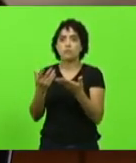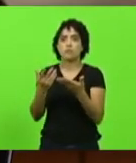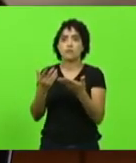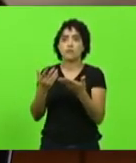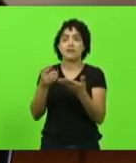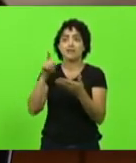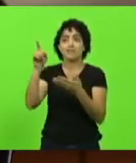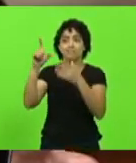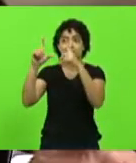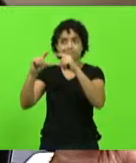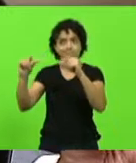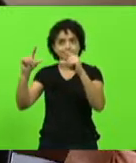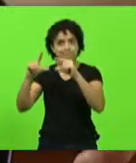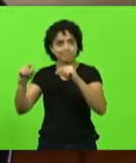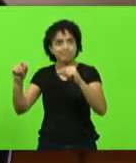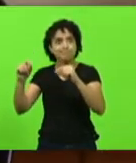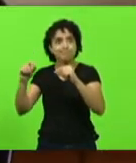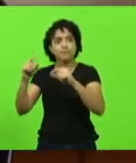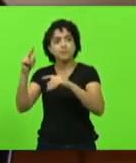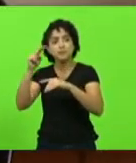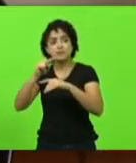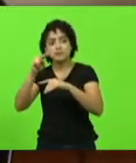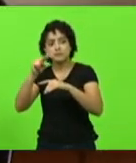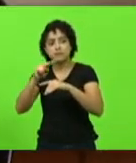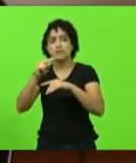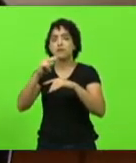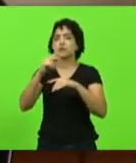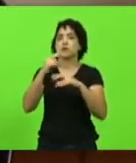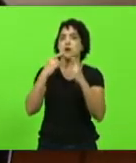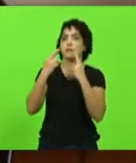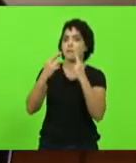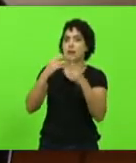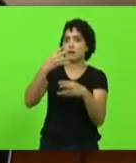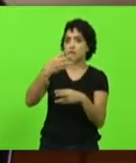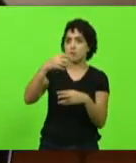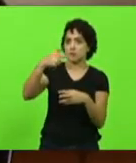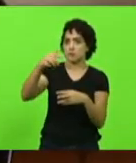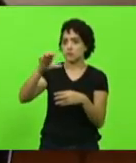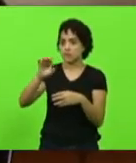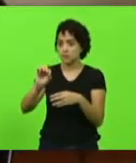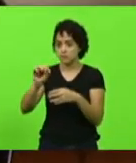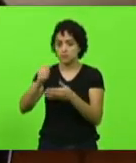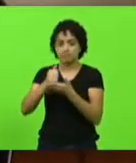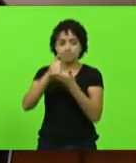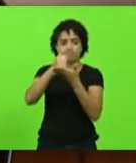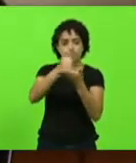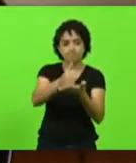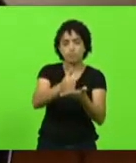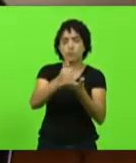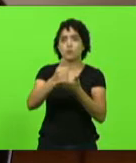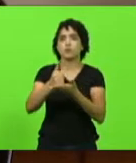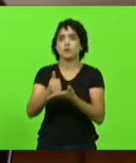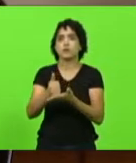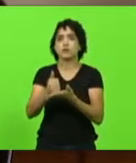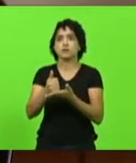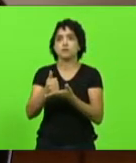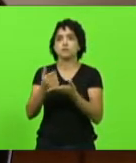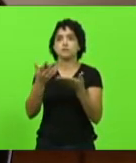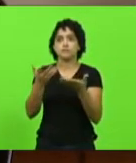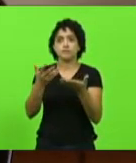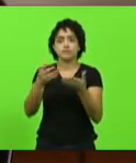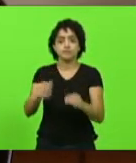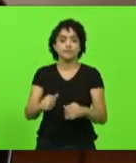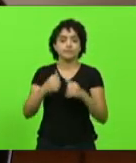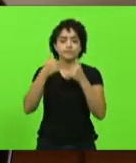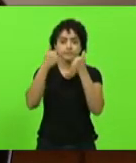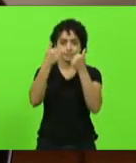Brasília, para que olhe pela BR-470, para nos juntarmos todos em busca do PROL, em busca do melhor